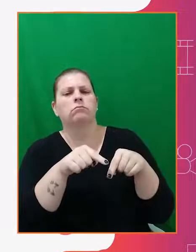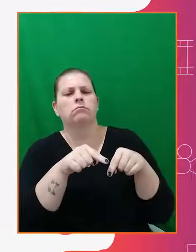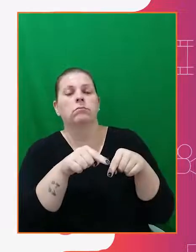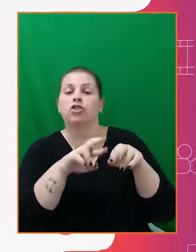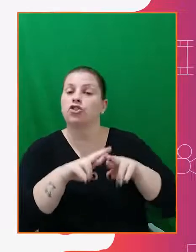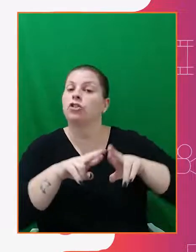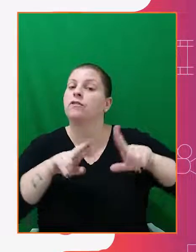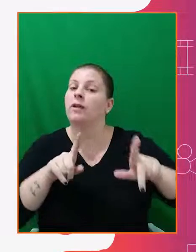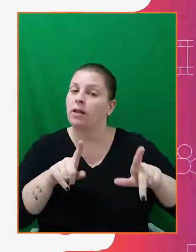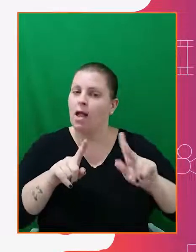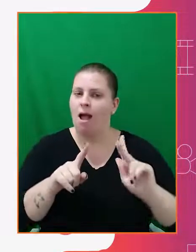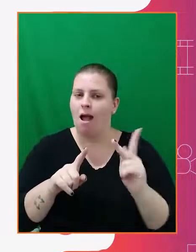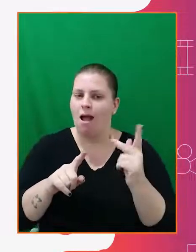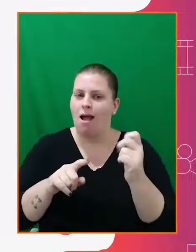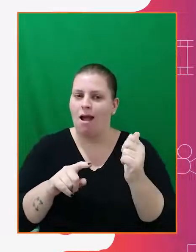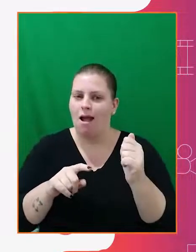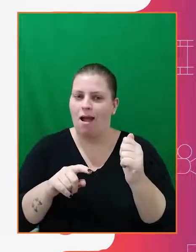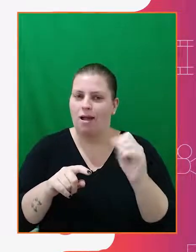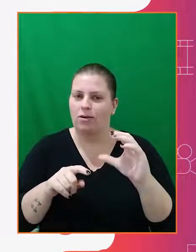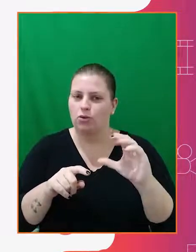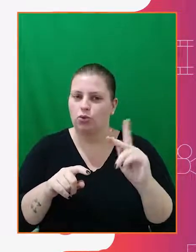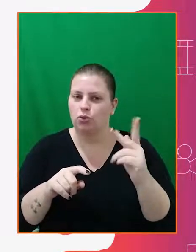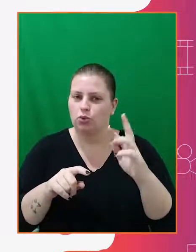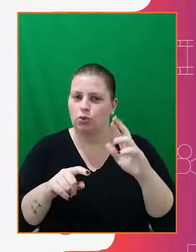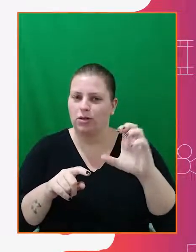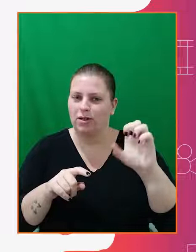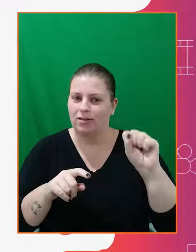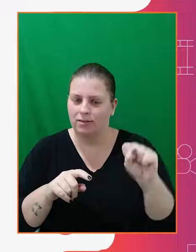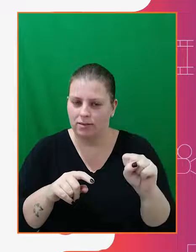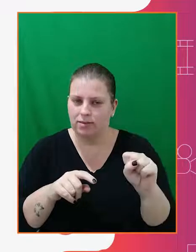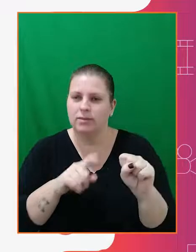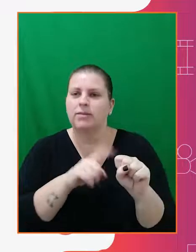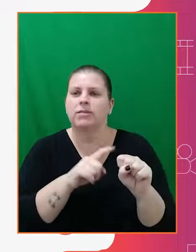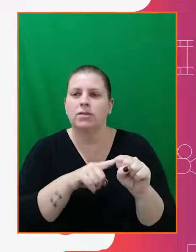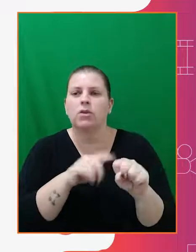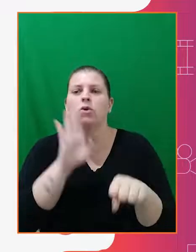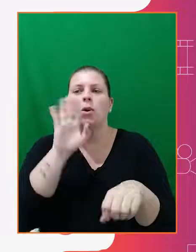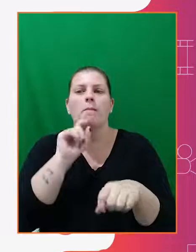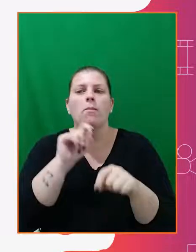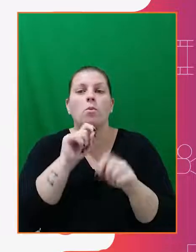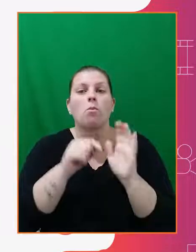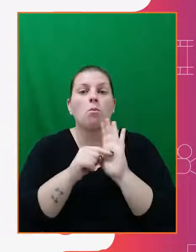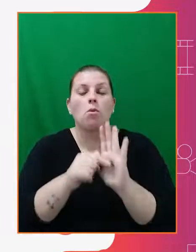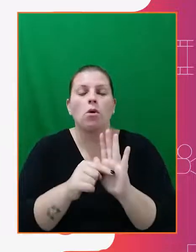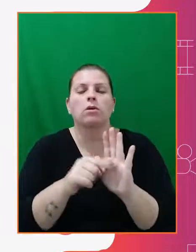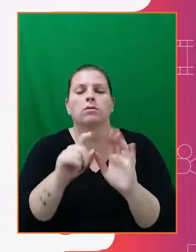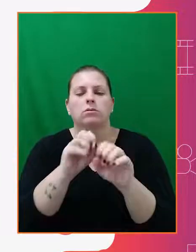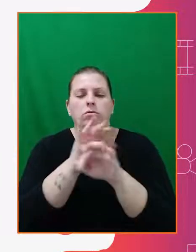pouquinho diferente. Elas foram usadas principalmente para indicar sombras.